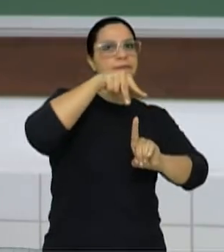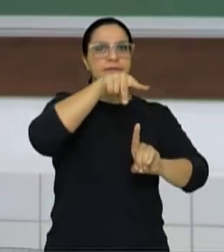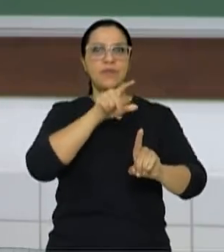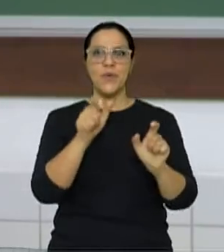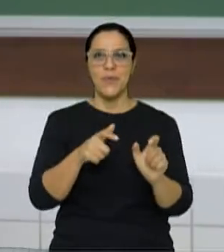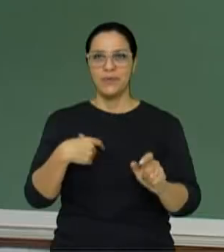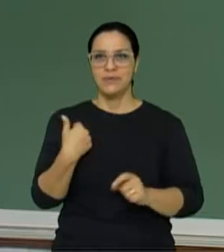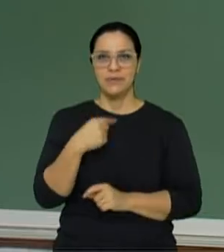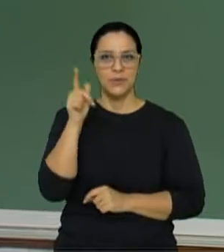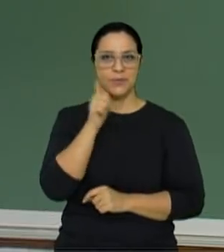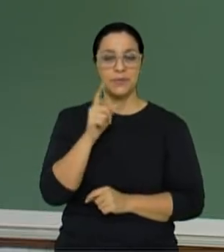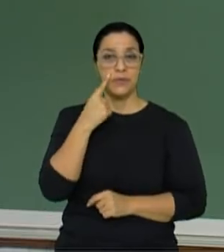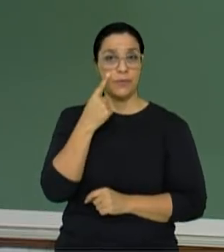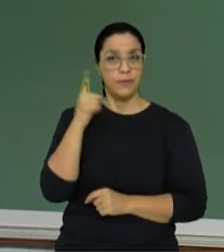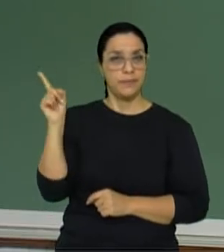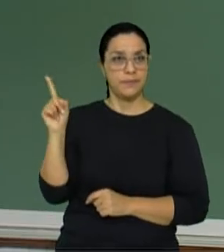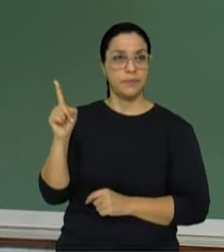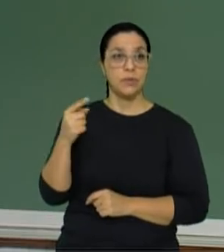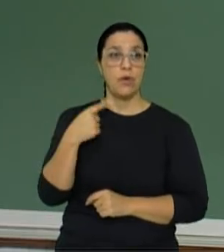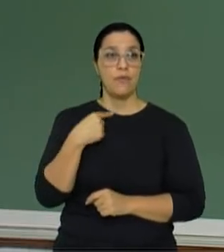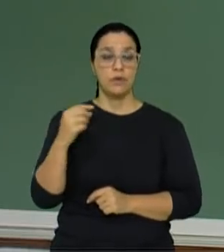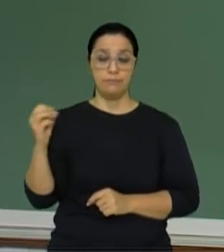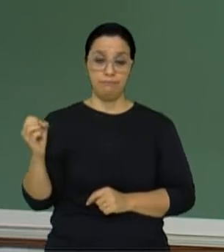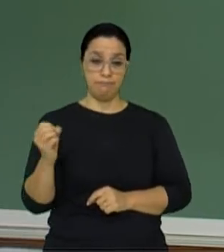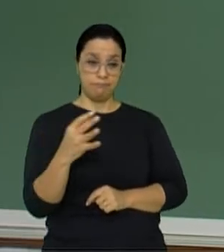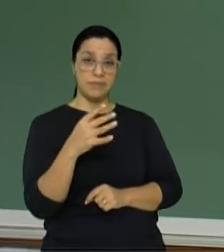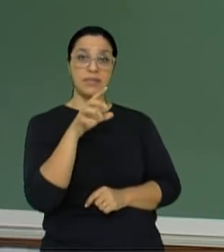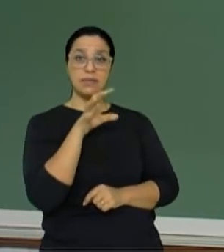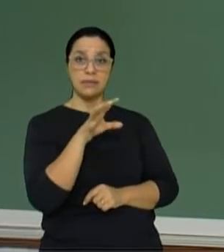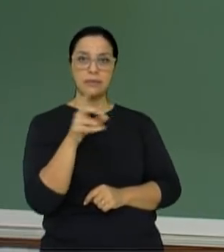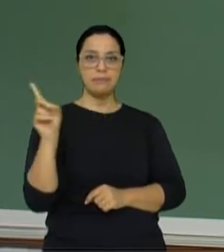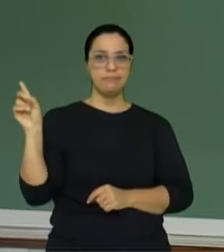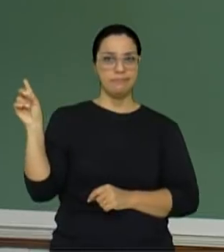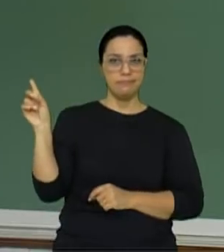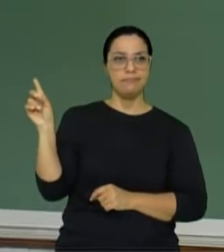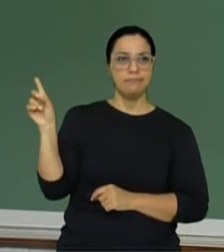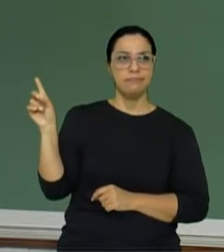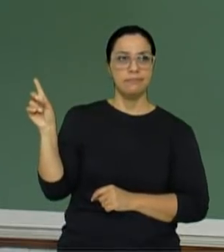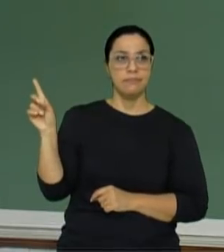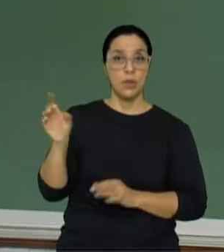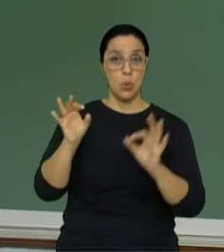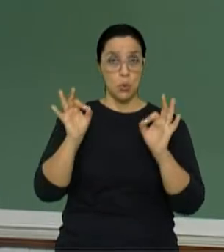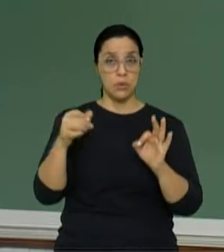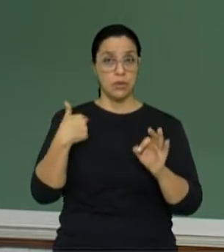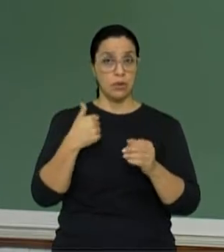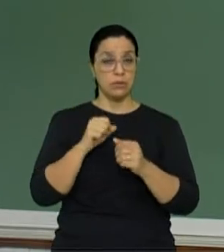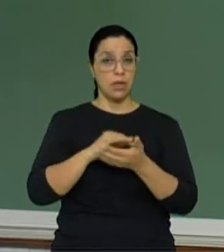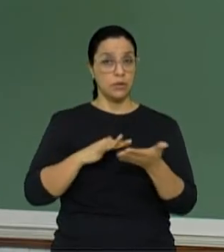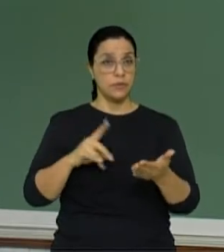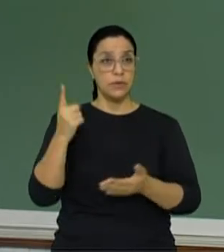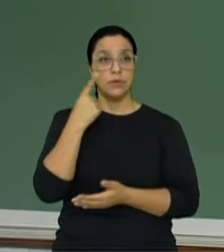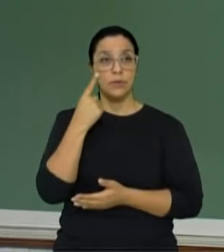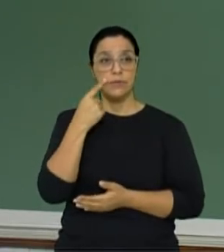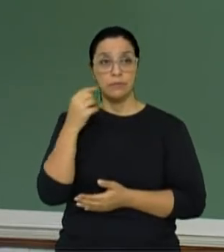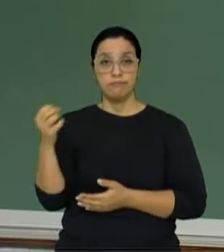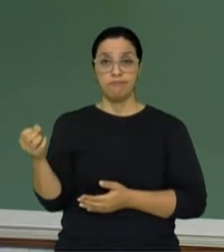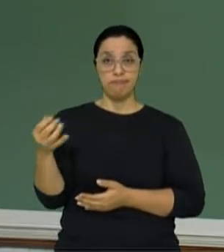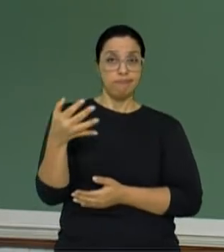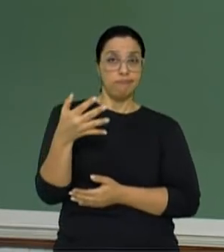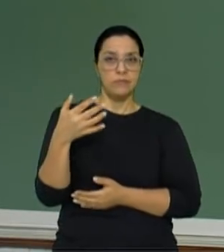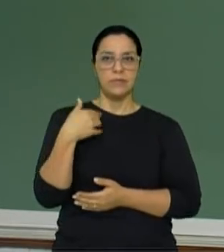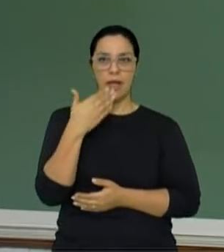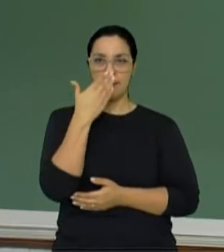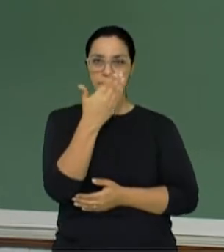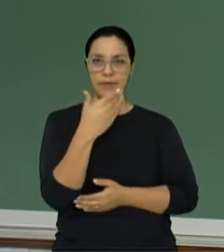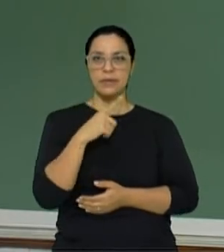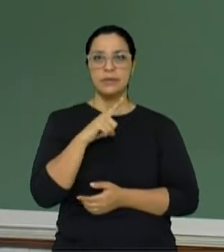comigo aqui. Bom, se eu considerar a vista frontal vindo de cá, que é o correto nesse exercício, a gente olhando a vista frontal daqui,